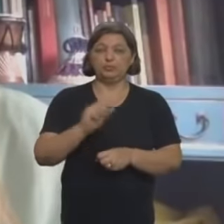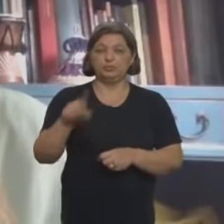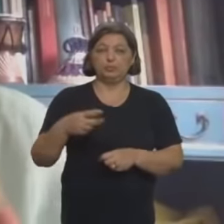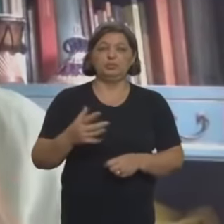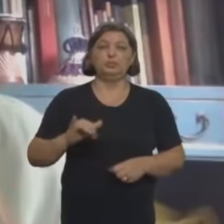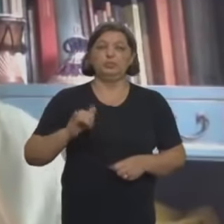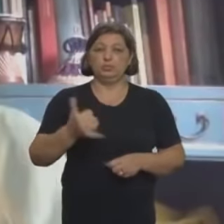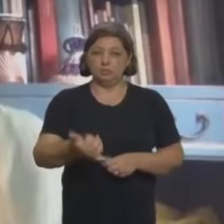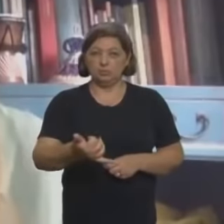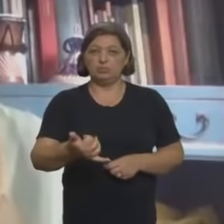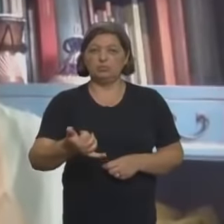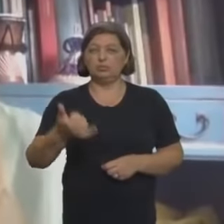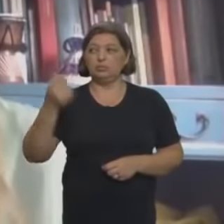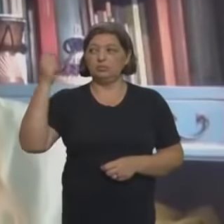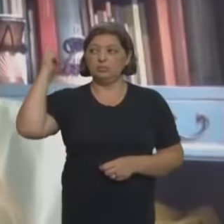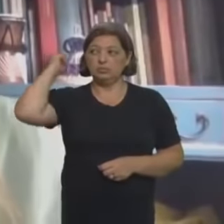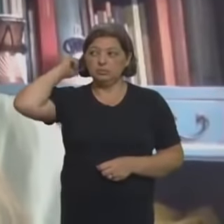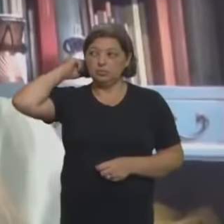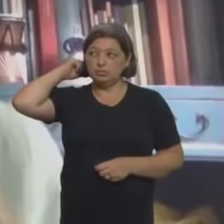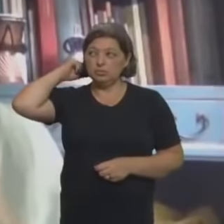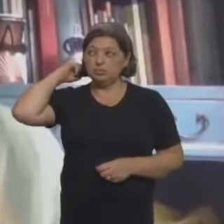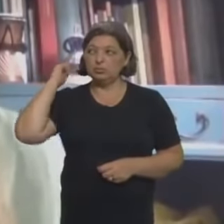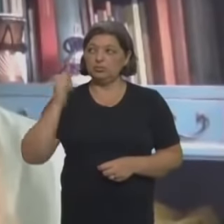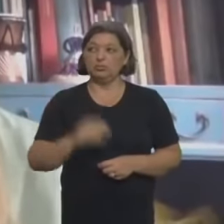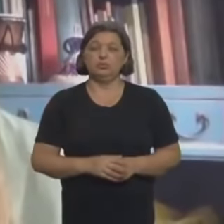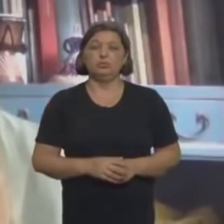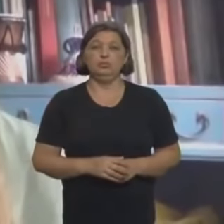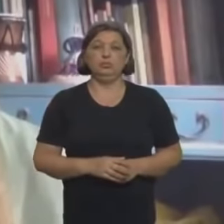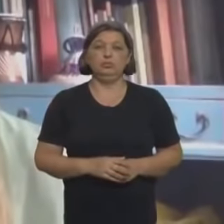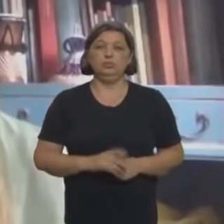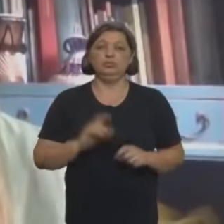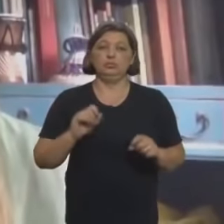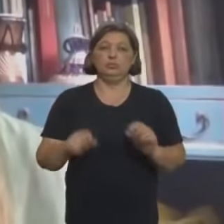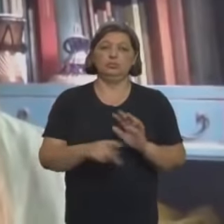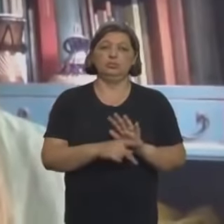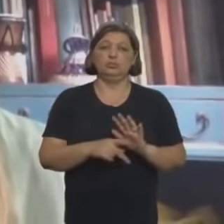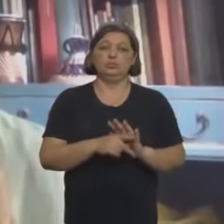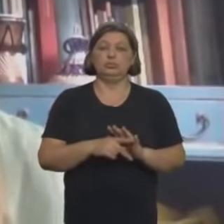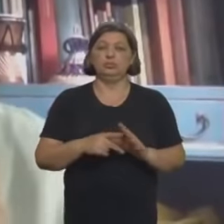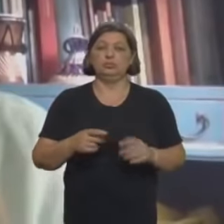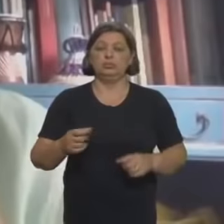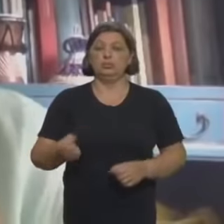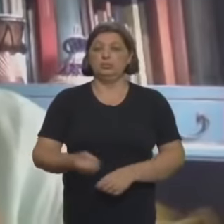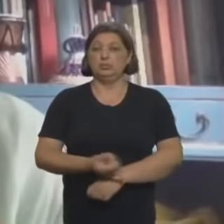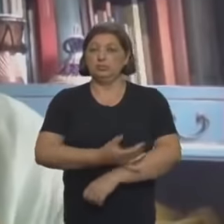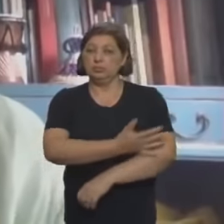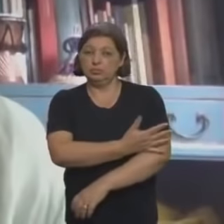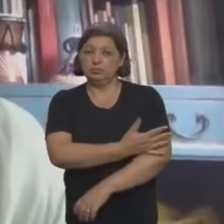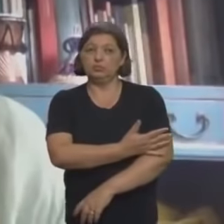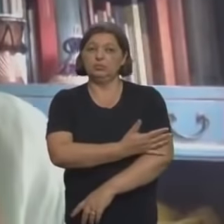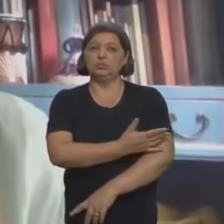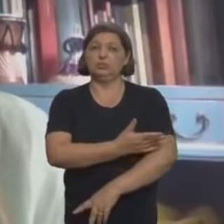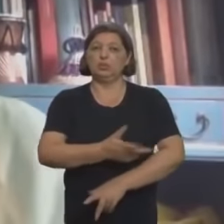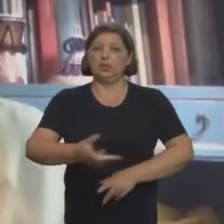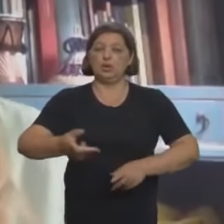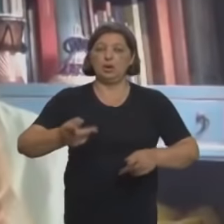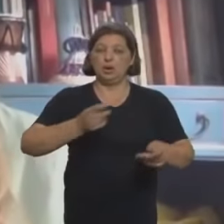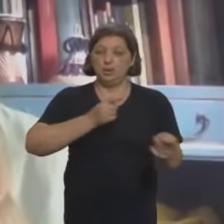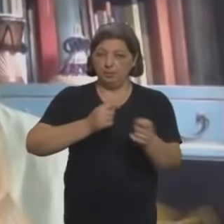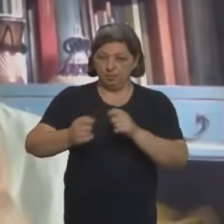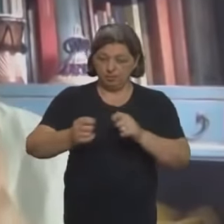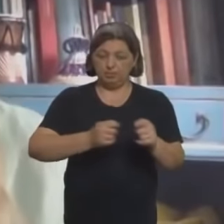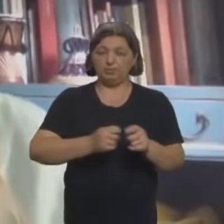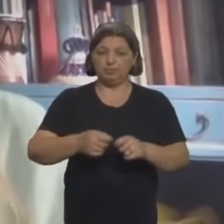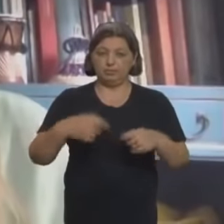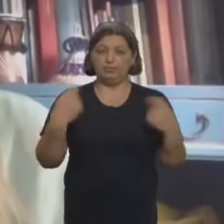córtex voltar a operar, né, não deixar mais com que as nossas emoções estejam no nosso domínio, né,